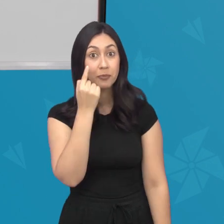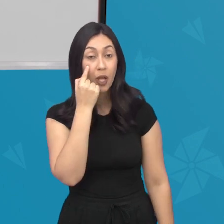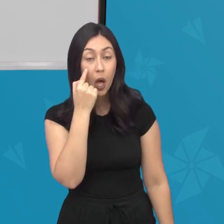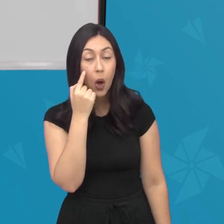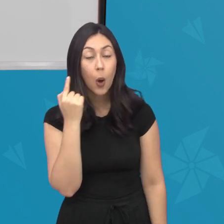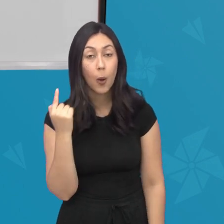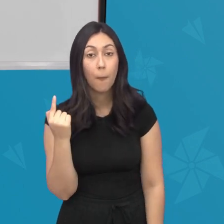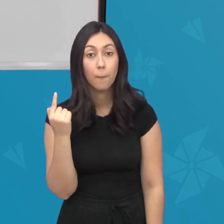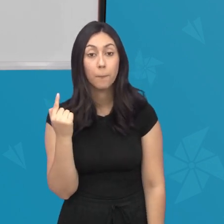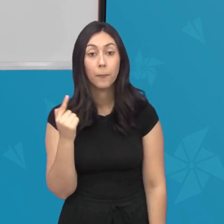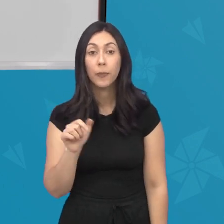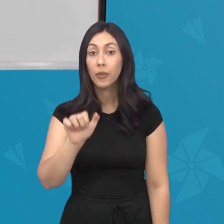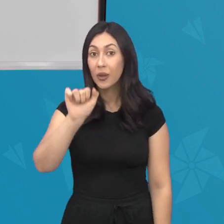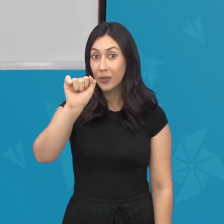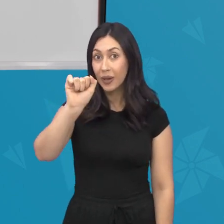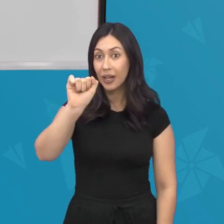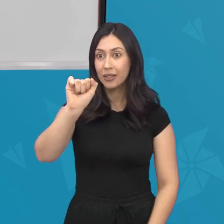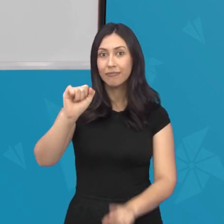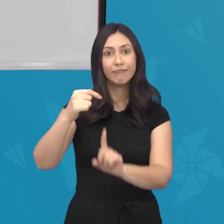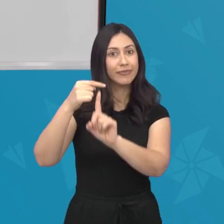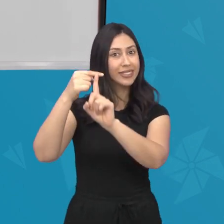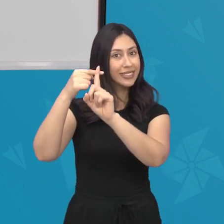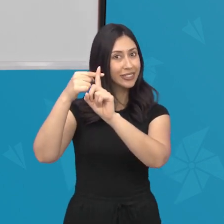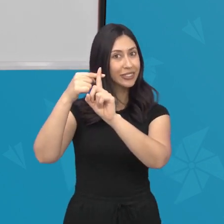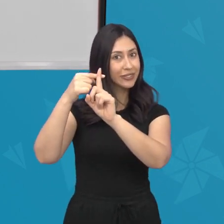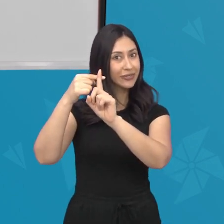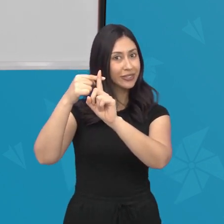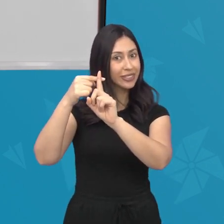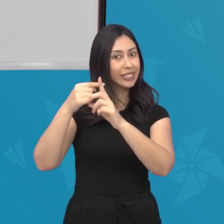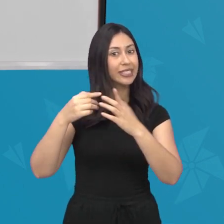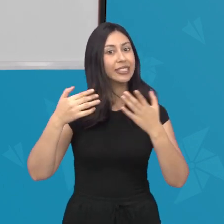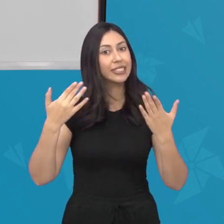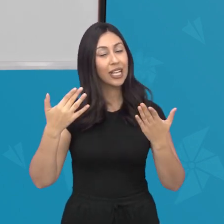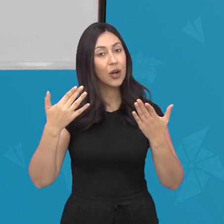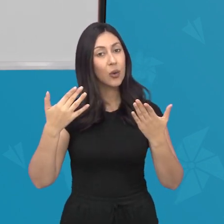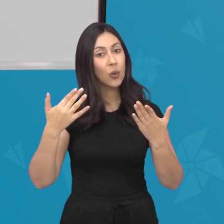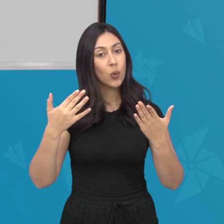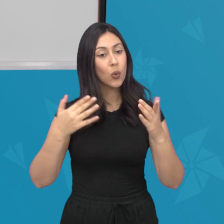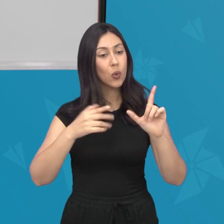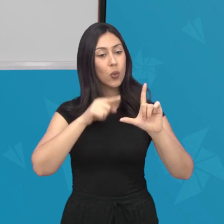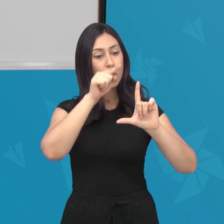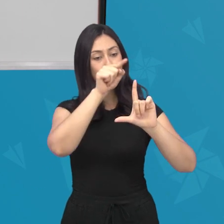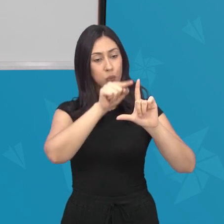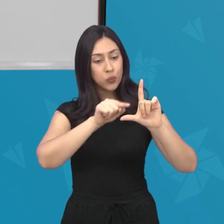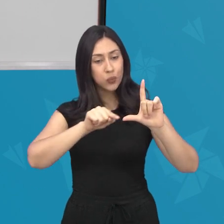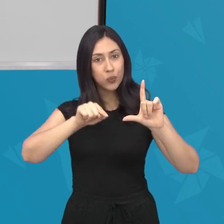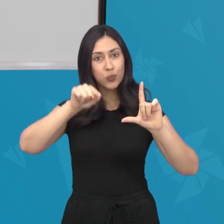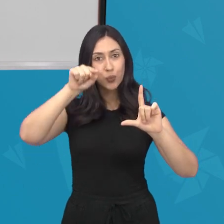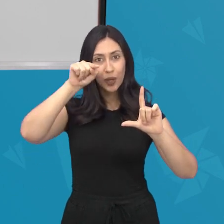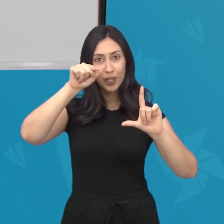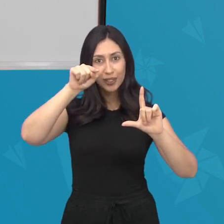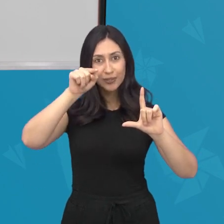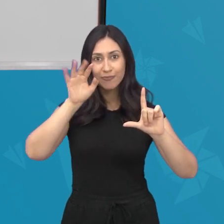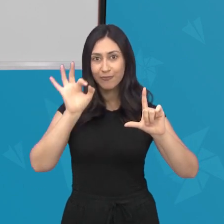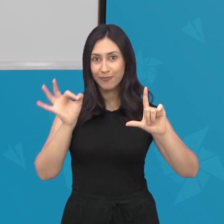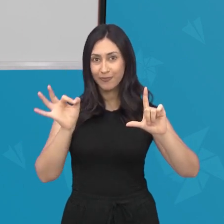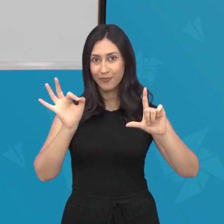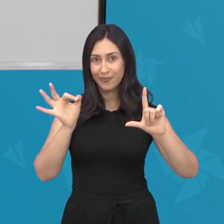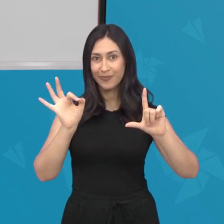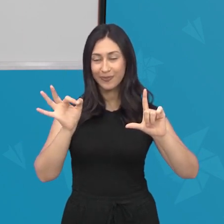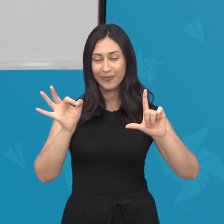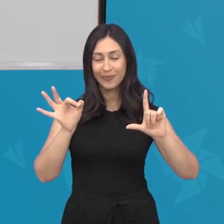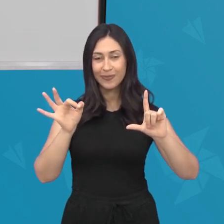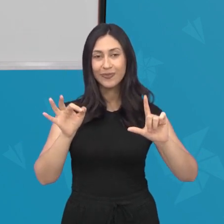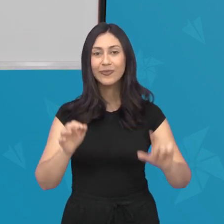Veja bem, o a é um número positivo. Então ele vai ter aquela concavidade para cima.